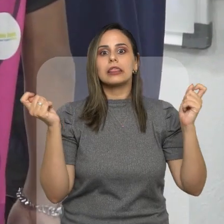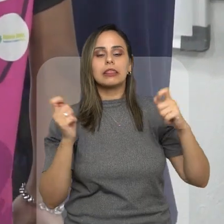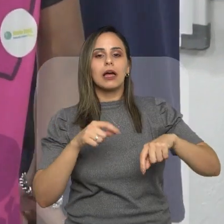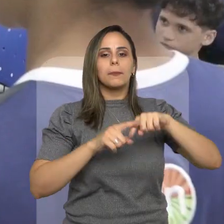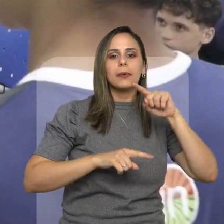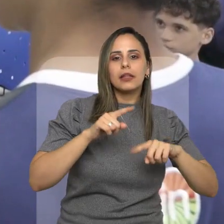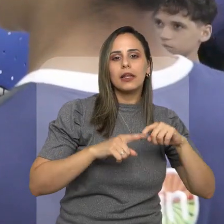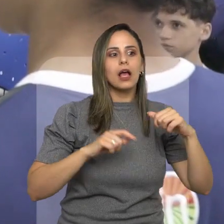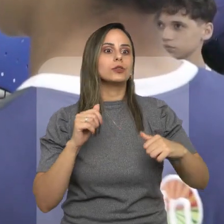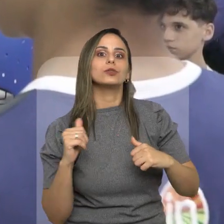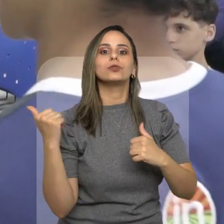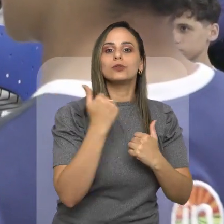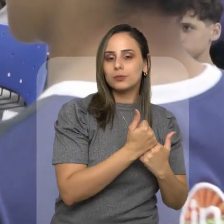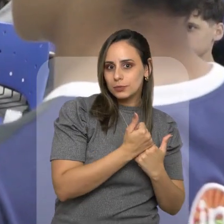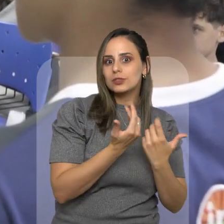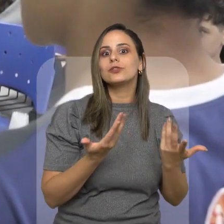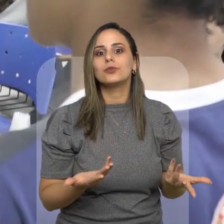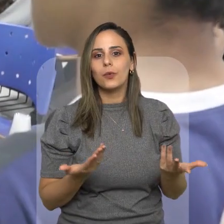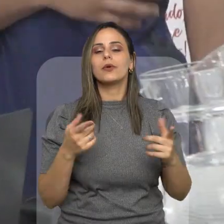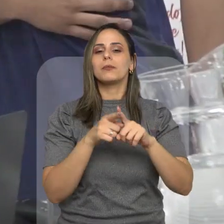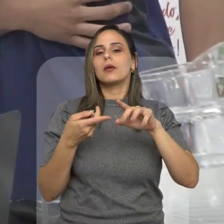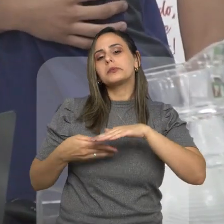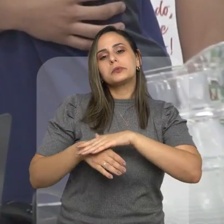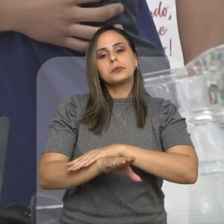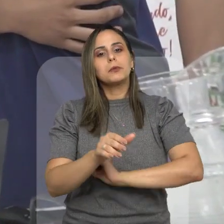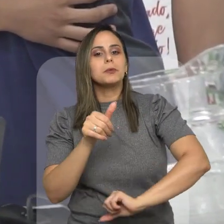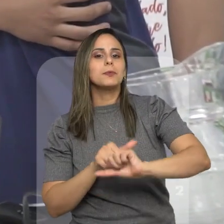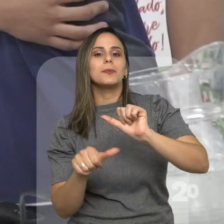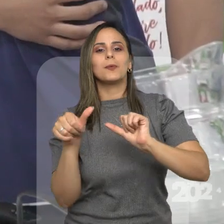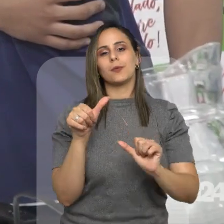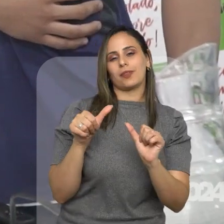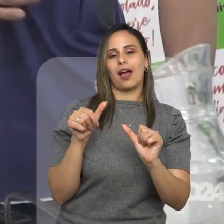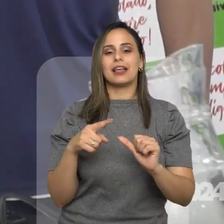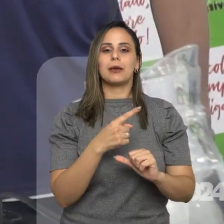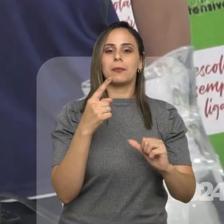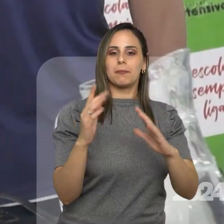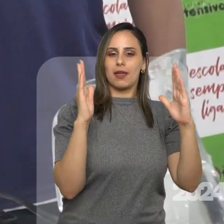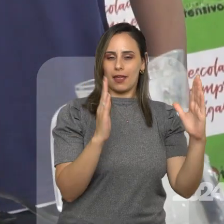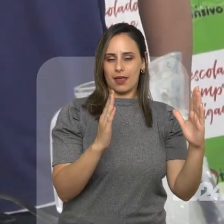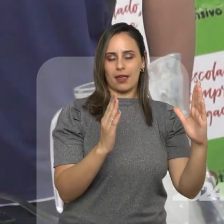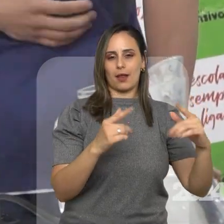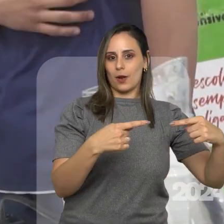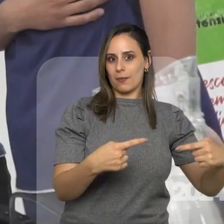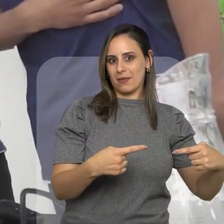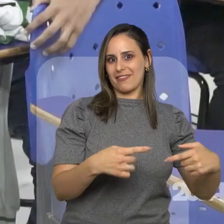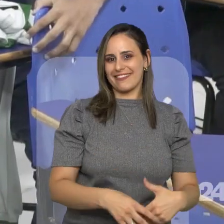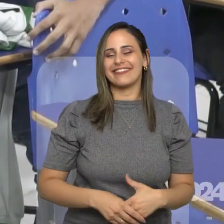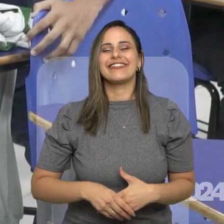equipamentos ou ajustando hábitos, né, no nosso dia a dia? Então, essa é a primeira parte da Olimpíada.